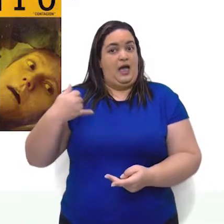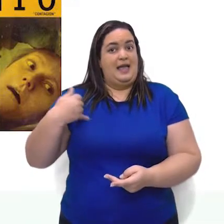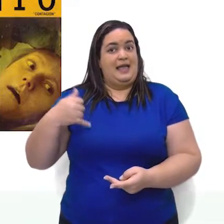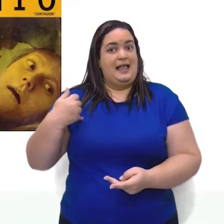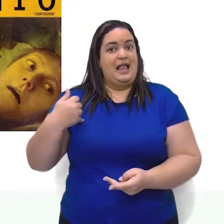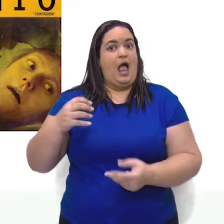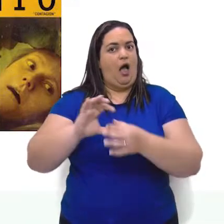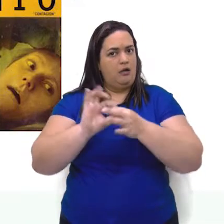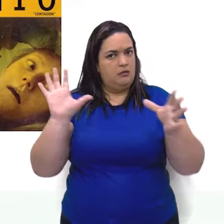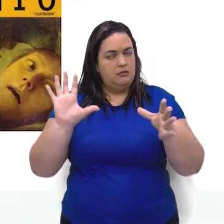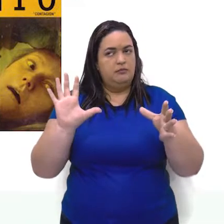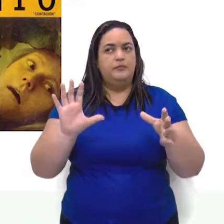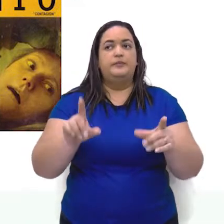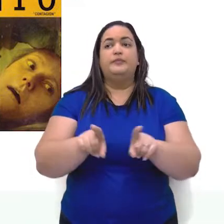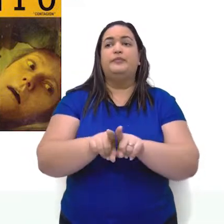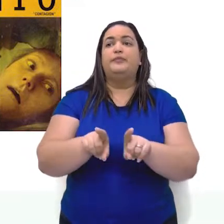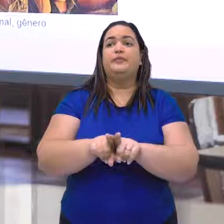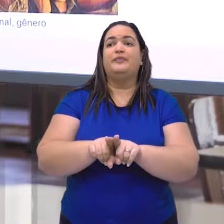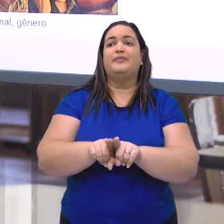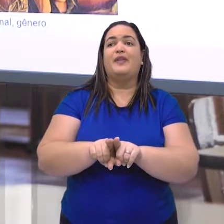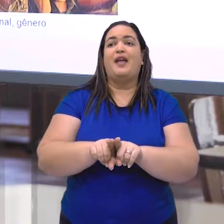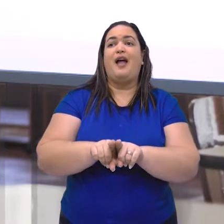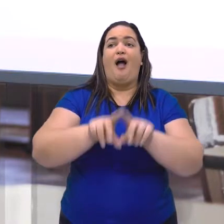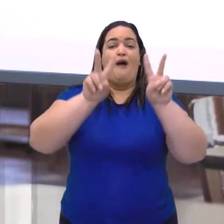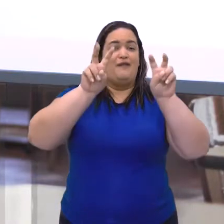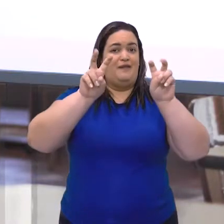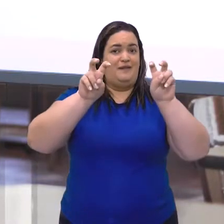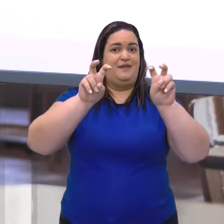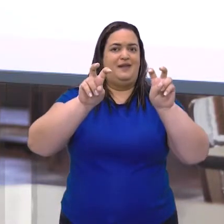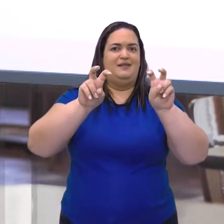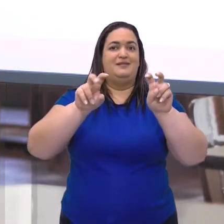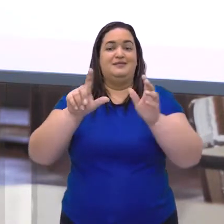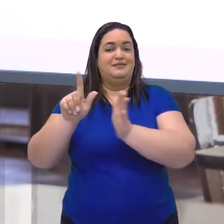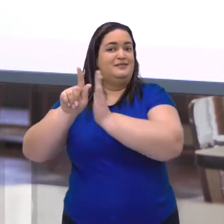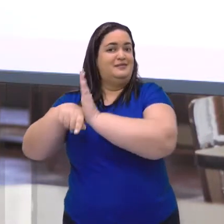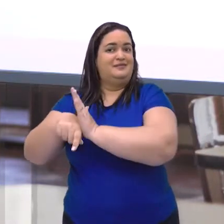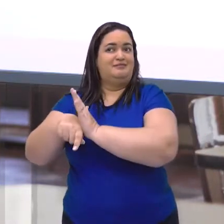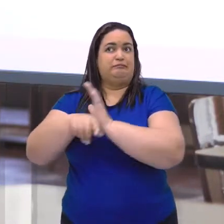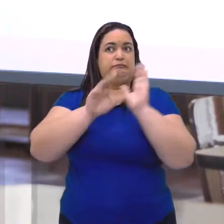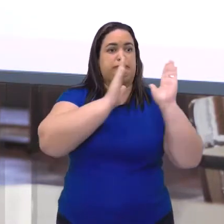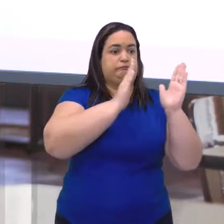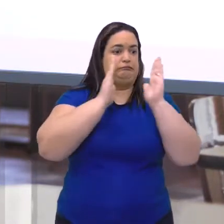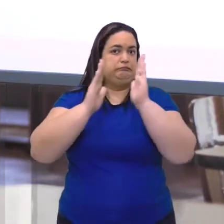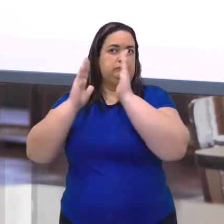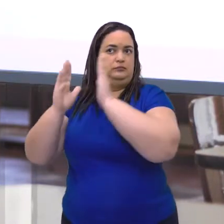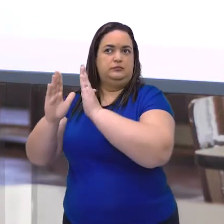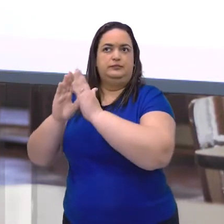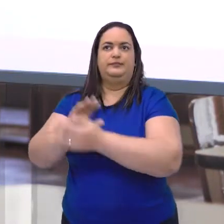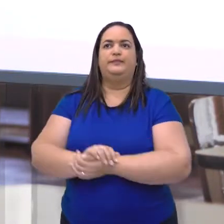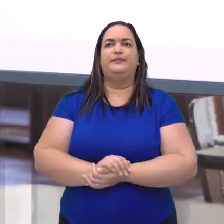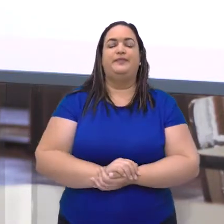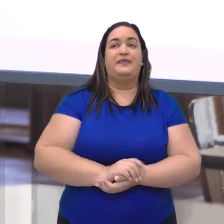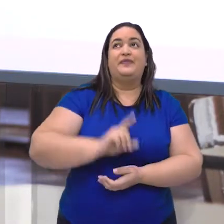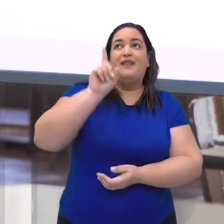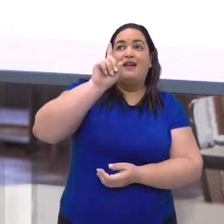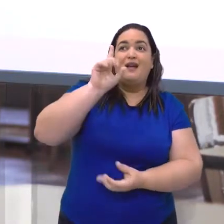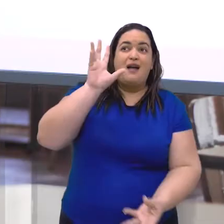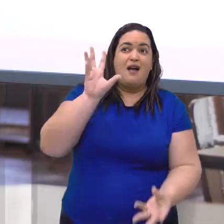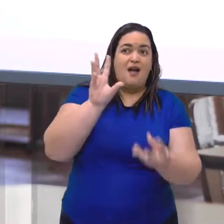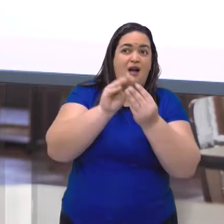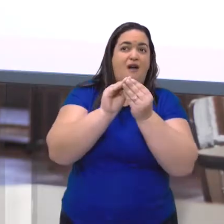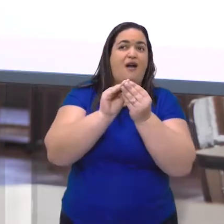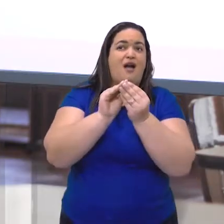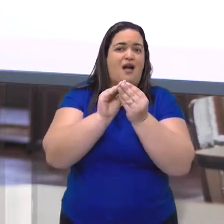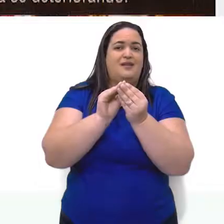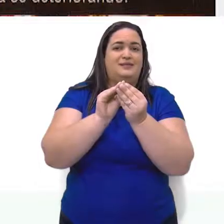Título original e o gênero. Então vamos lá. Veja que aí é uma explanação bem maior do resumo do